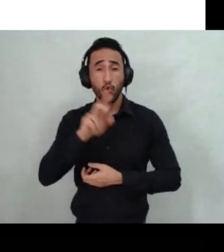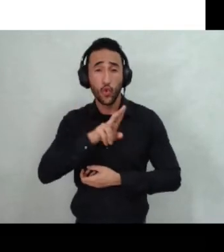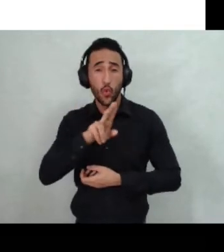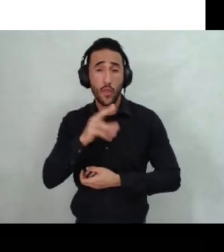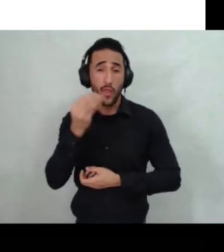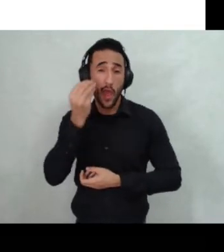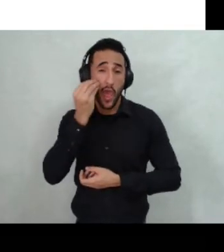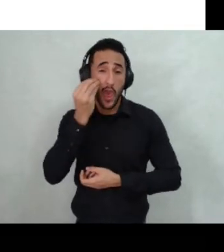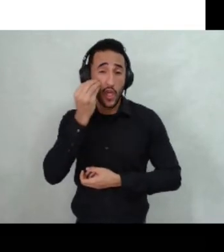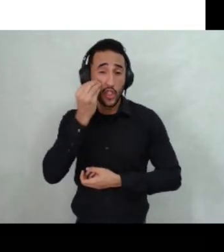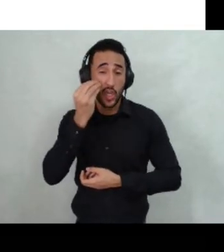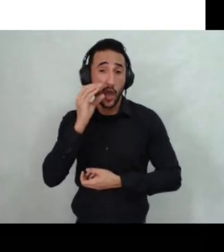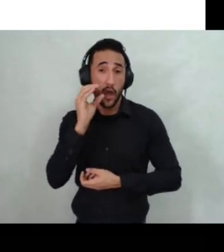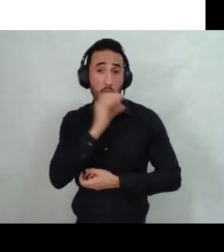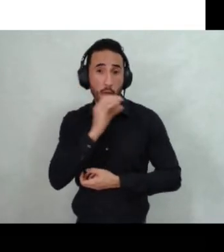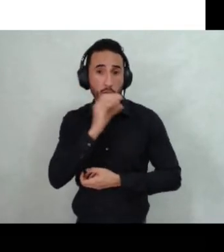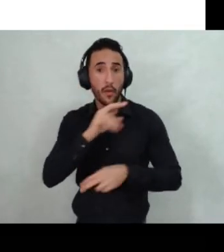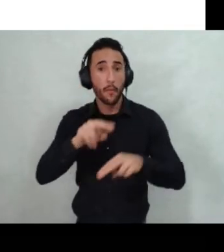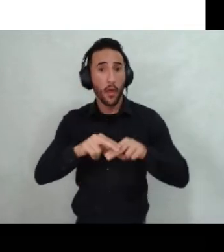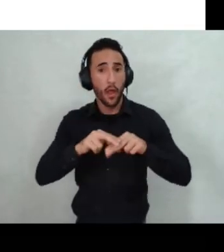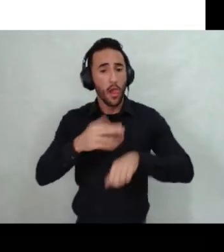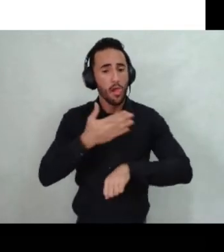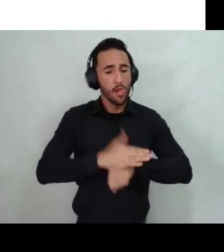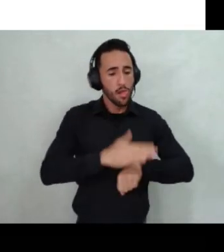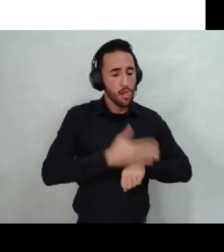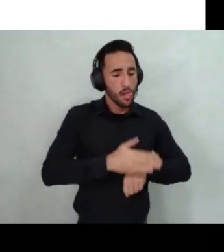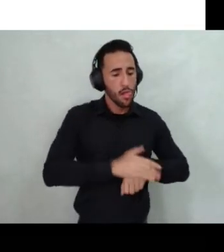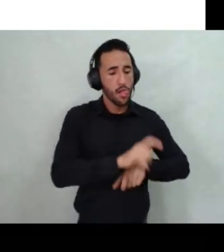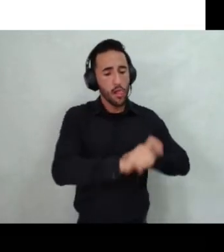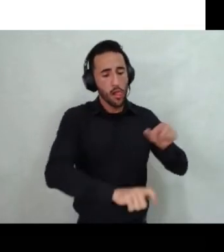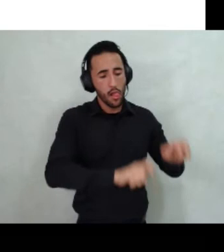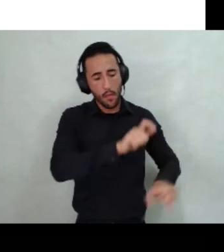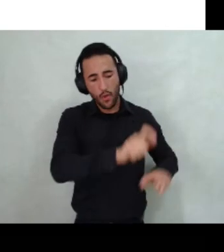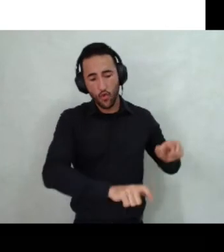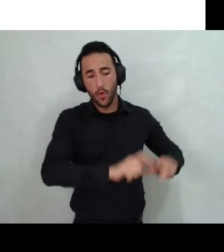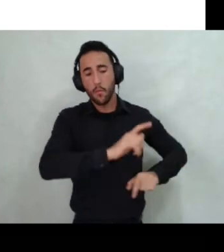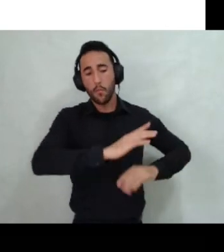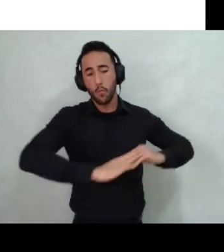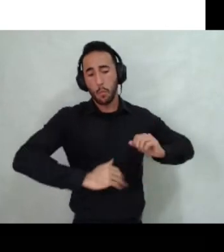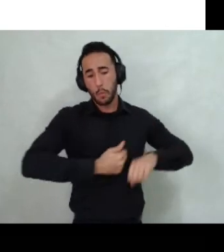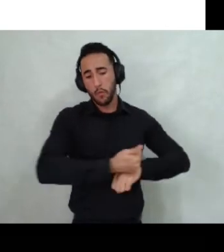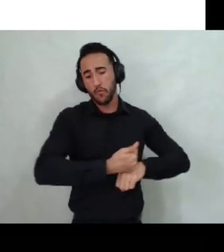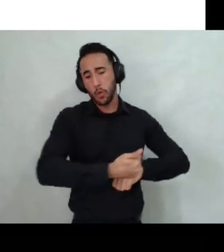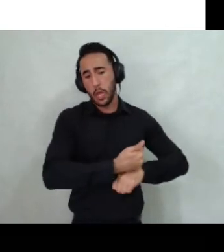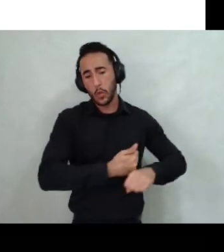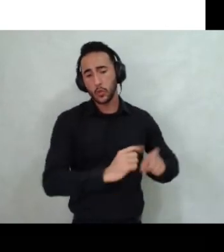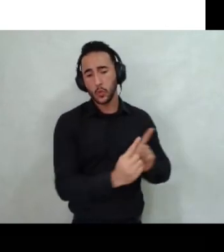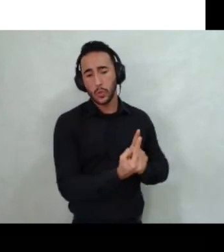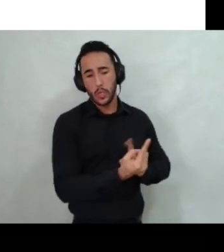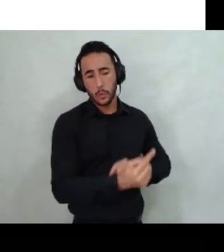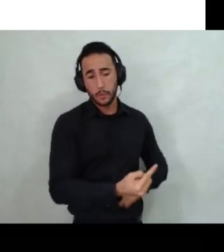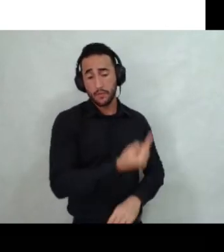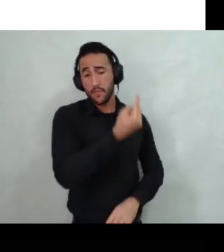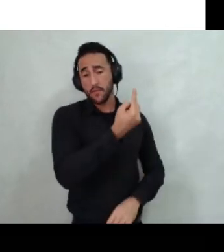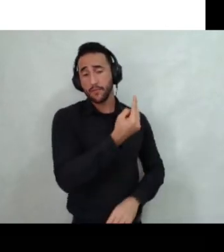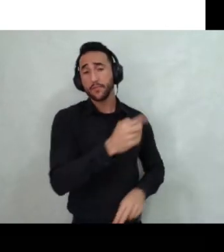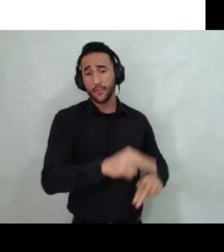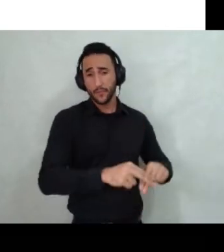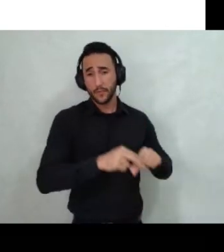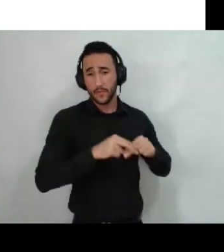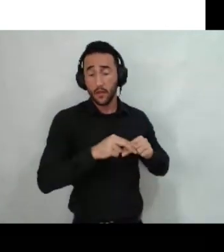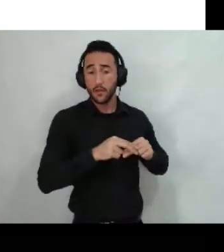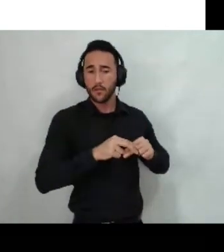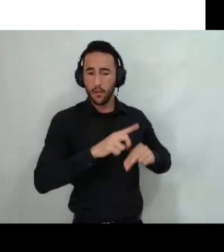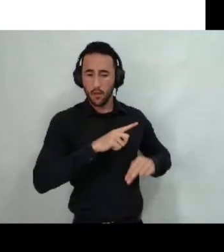Fizemos um grande treinamento para a realização dos testes dos profissionais da atenção primária dos 9 municípios, supervisionados